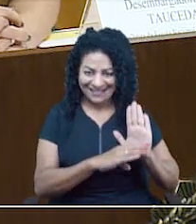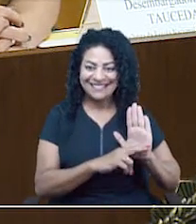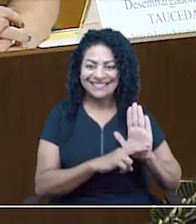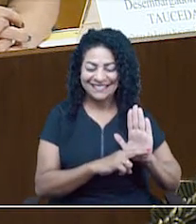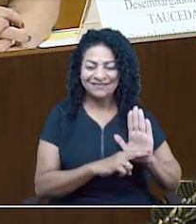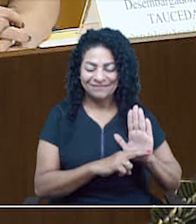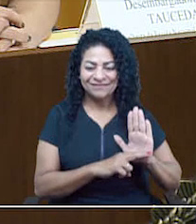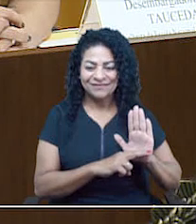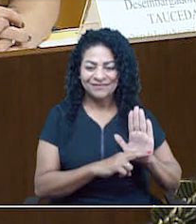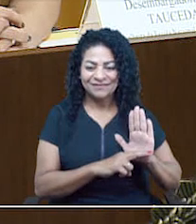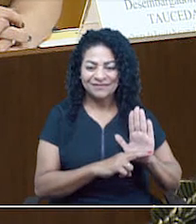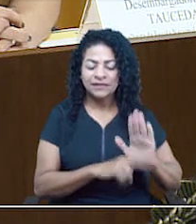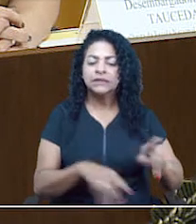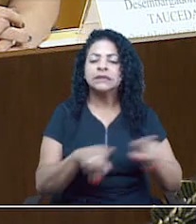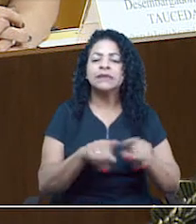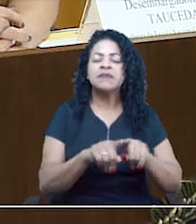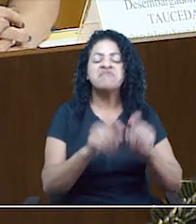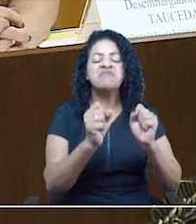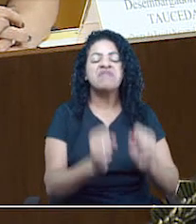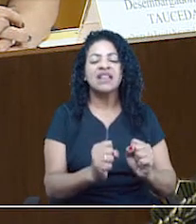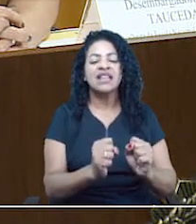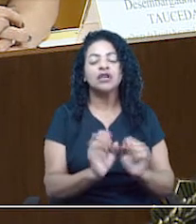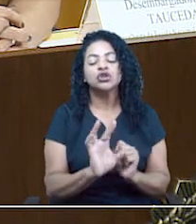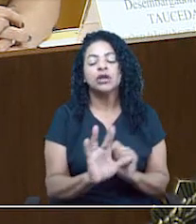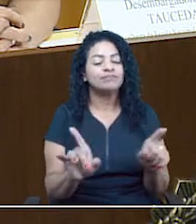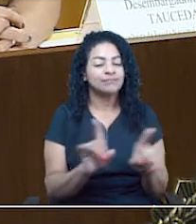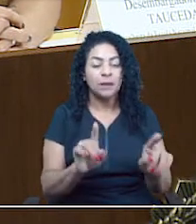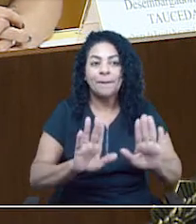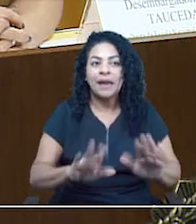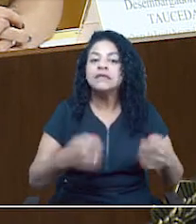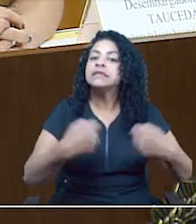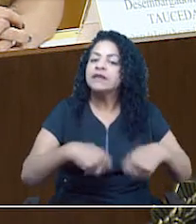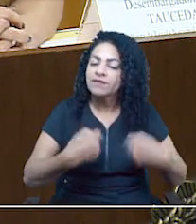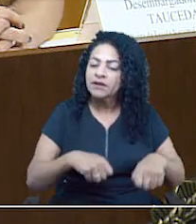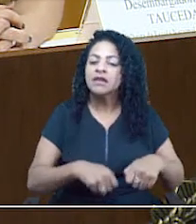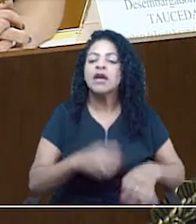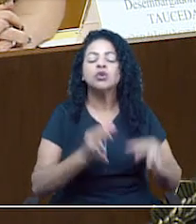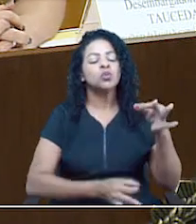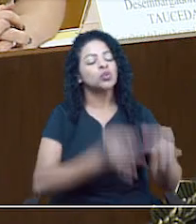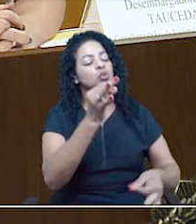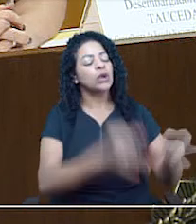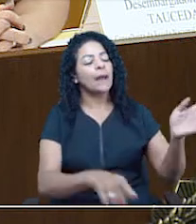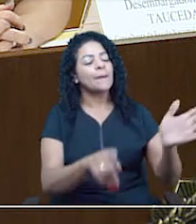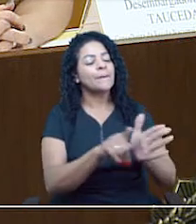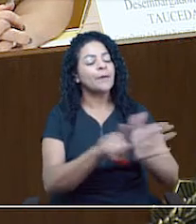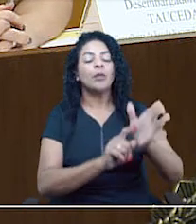se poderia, mas se deveria julgar à luz dos princípios